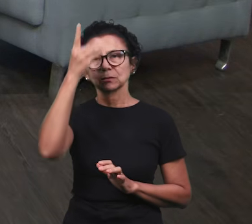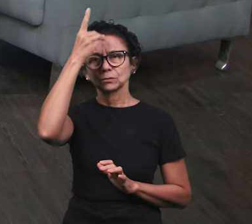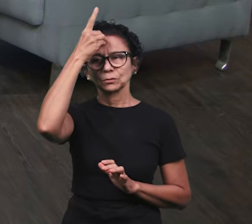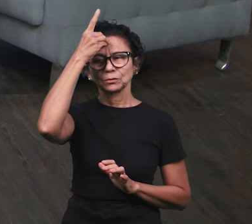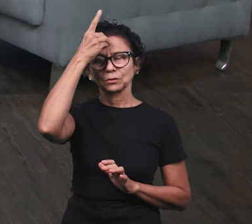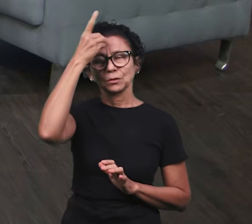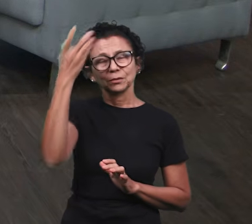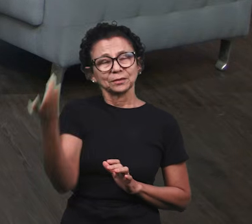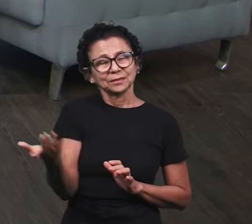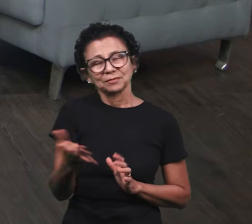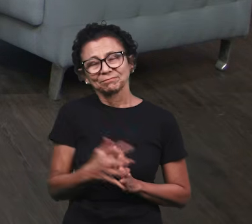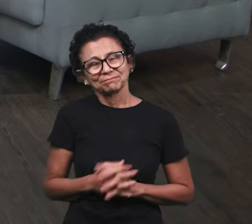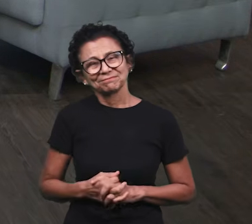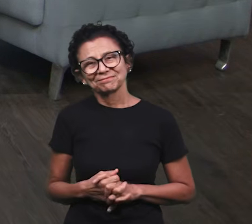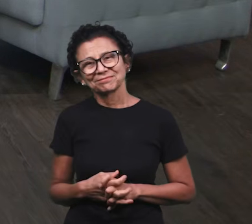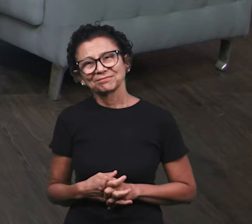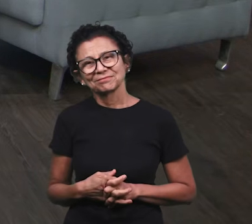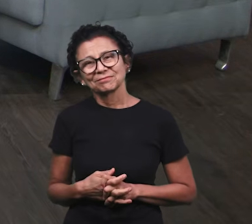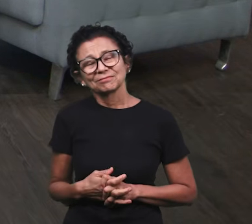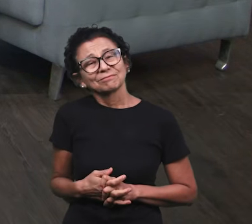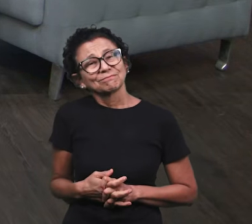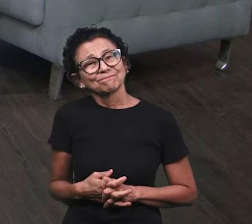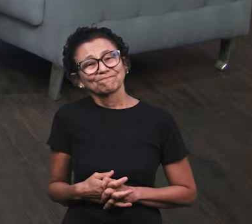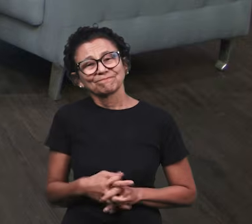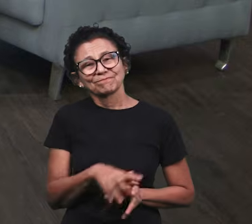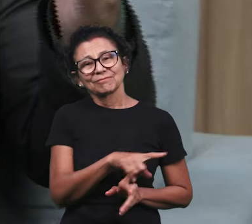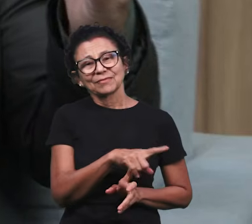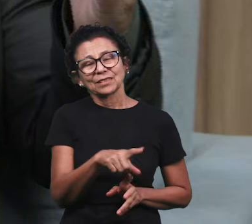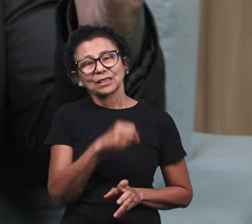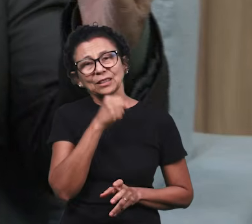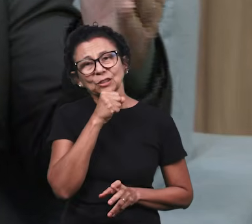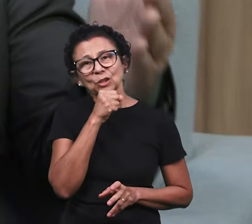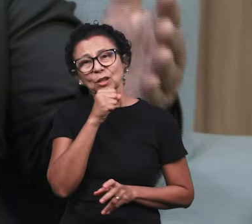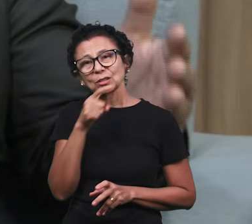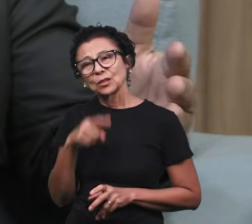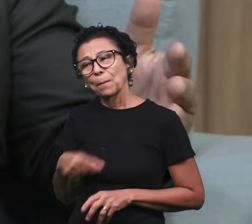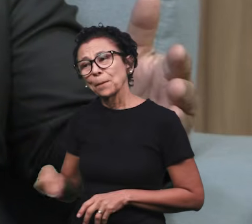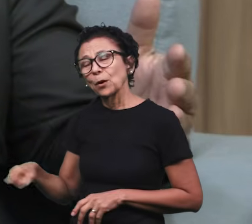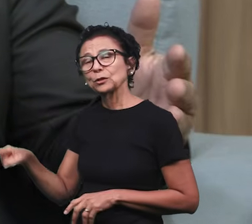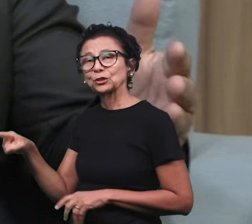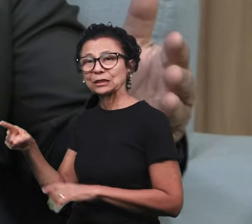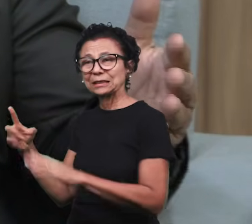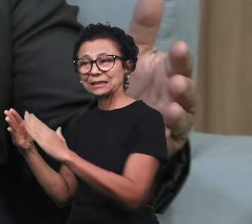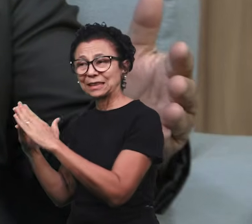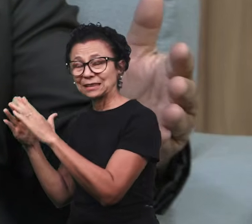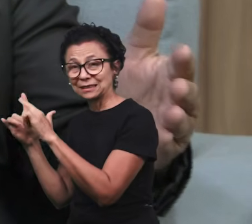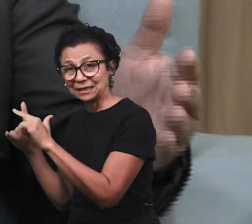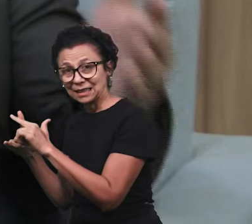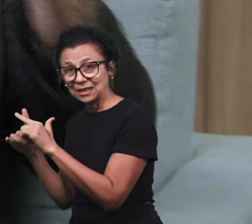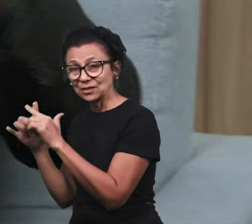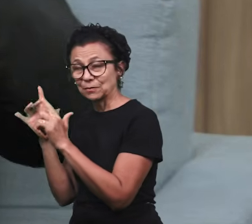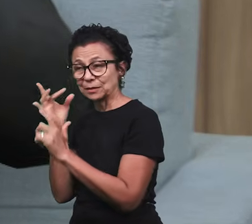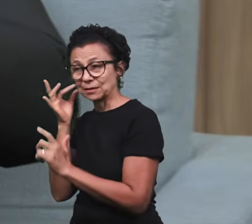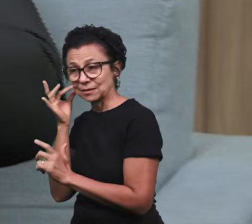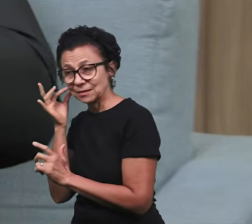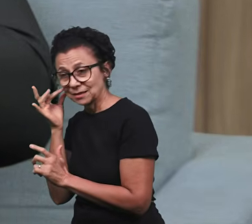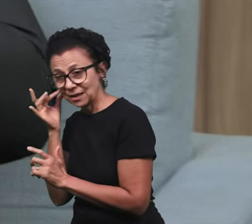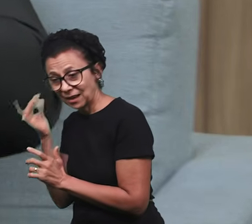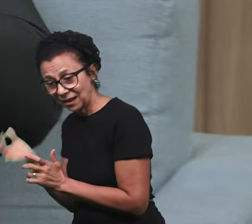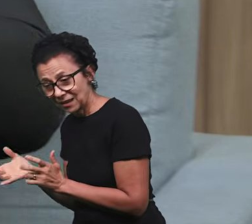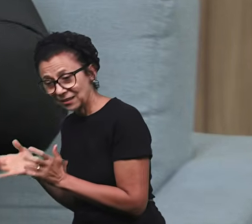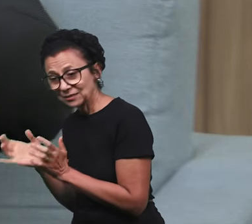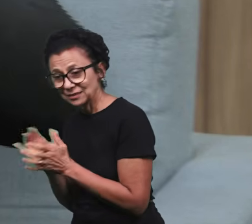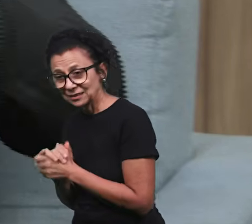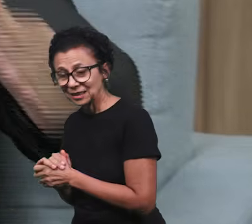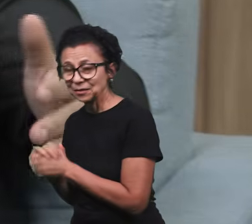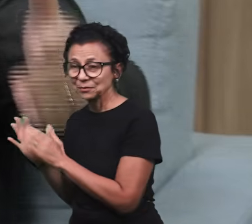espirituais. E é uma igreja, né? Eles não podem ir lá no templo físico da Igreja Cristã Maranata, não importa, nós vamos lá dar assistência,